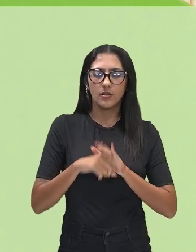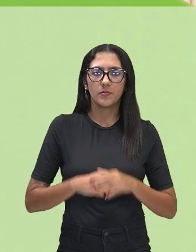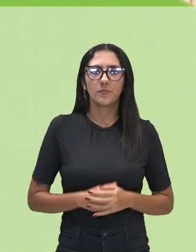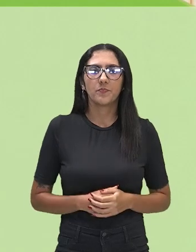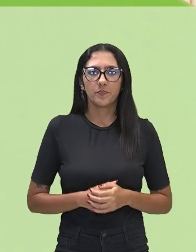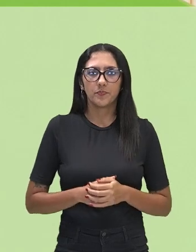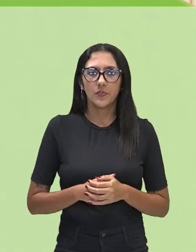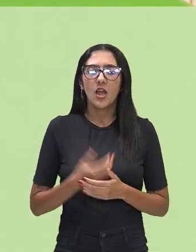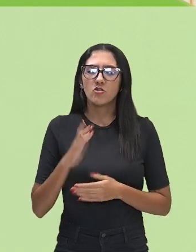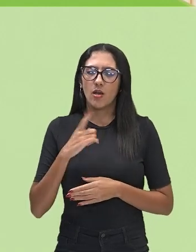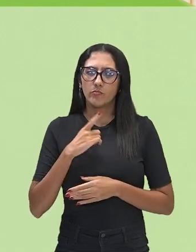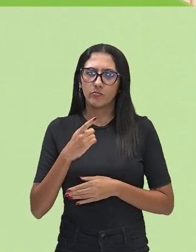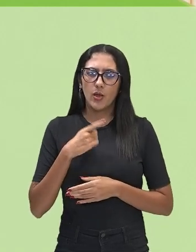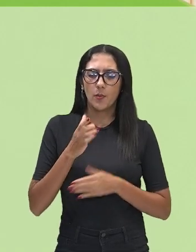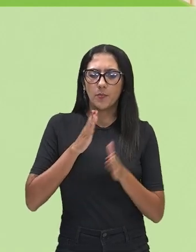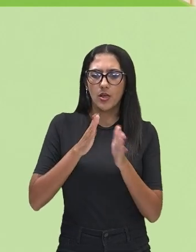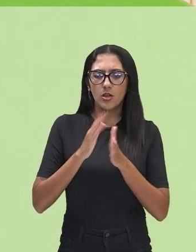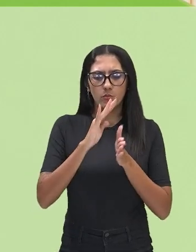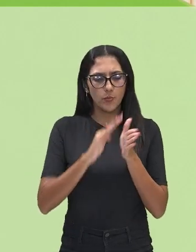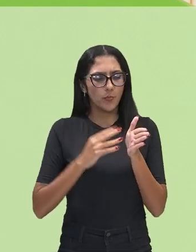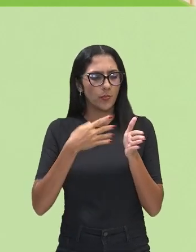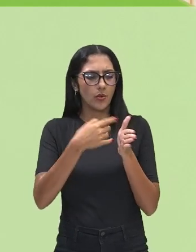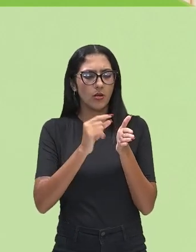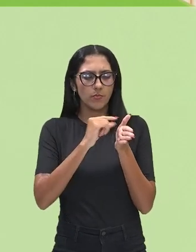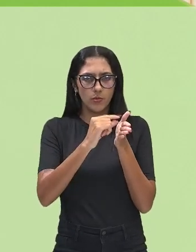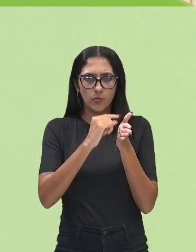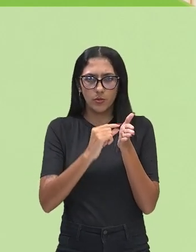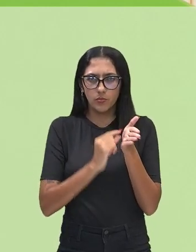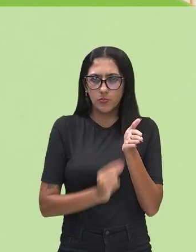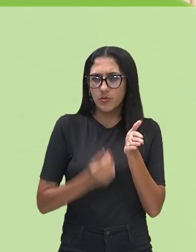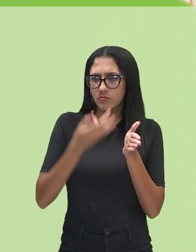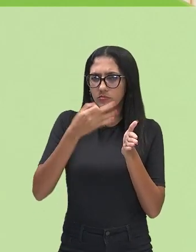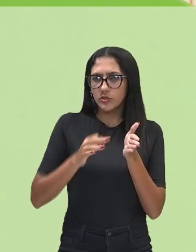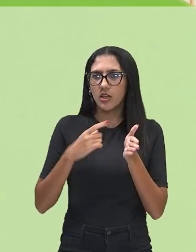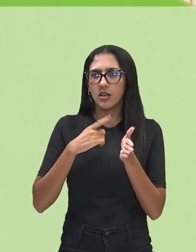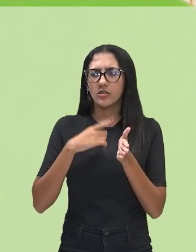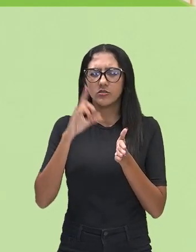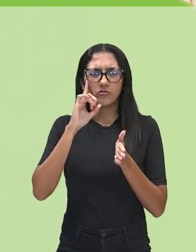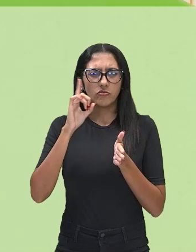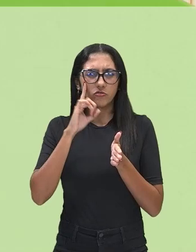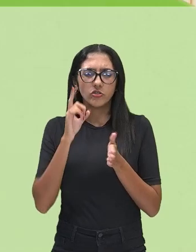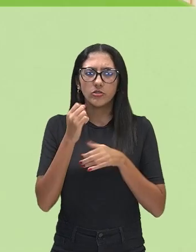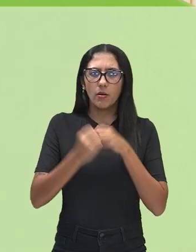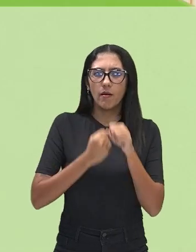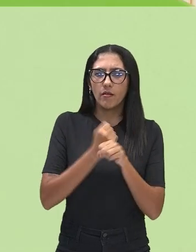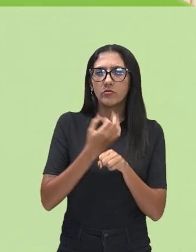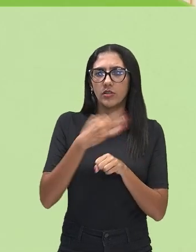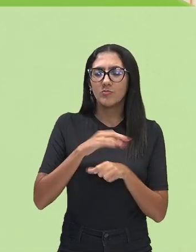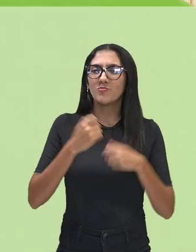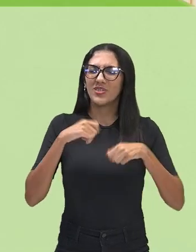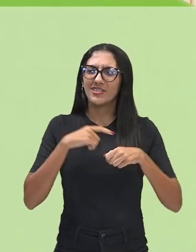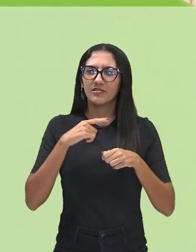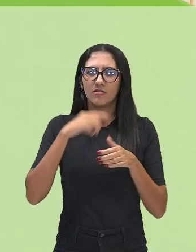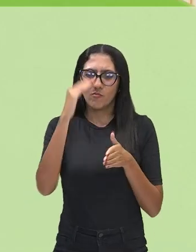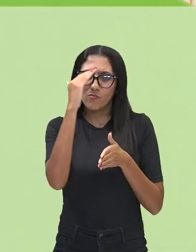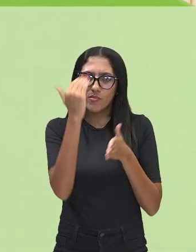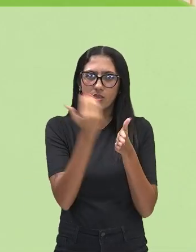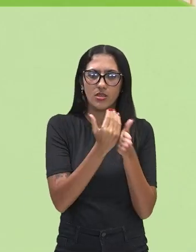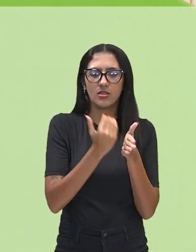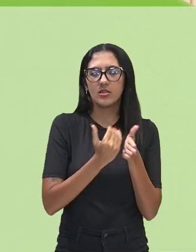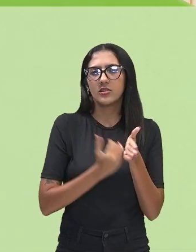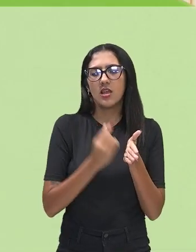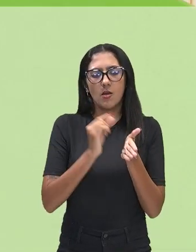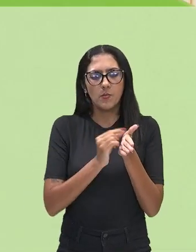calendário vacinal, que tem que ser cumprido desde o nascimento, ele deve ser cumprido, porque ele tem